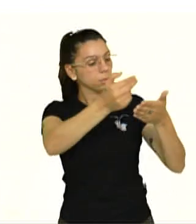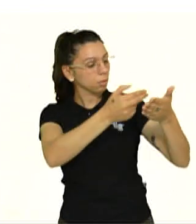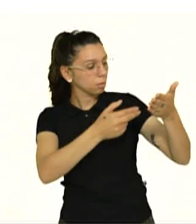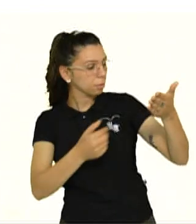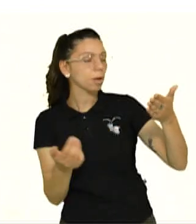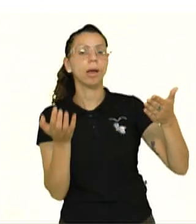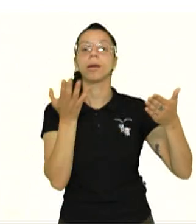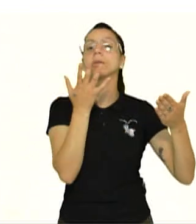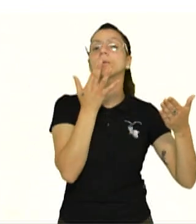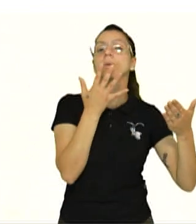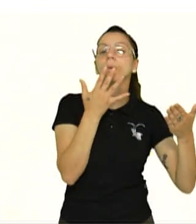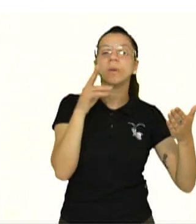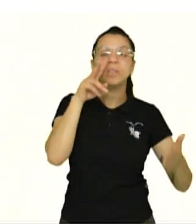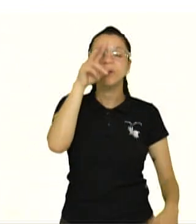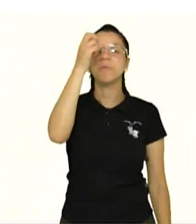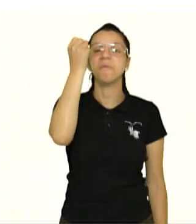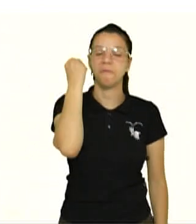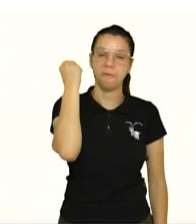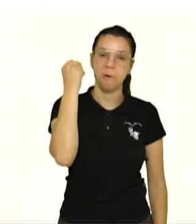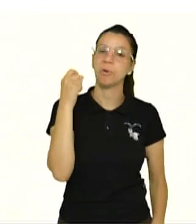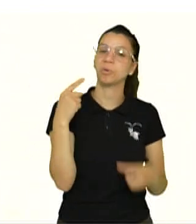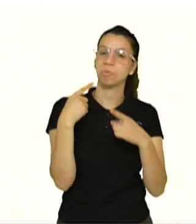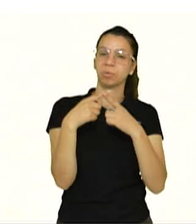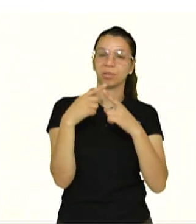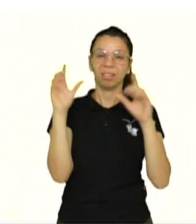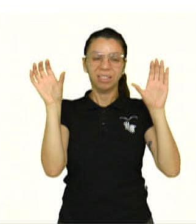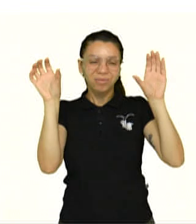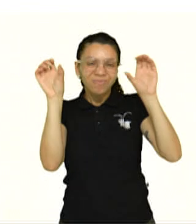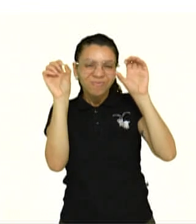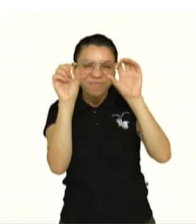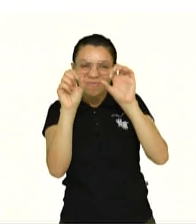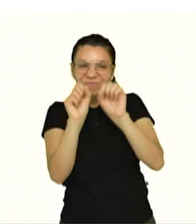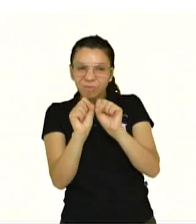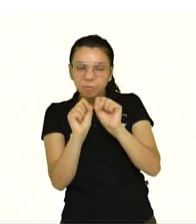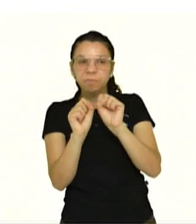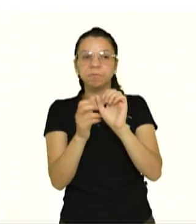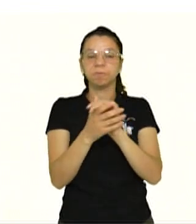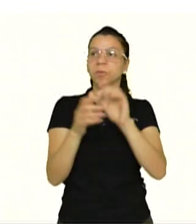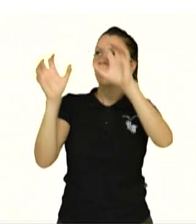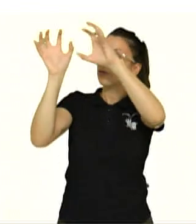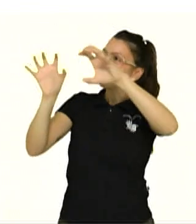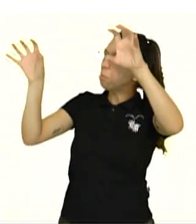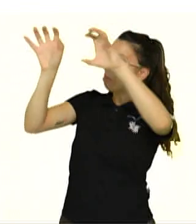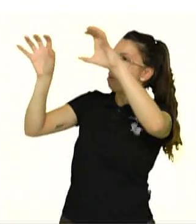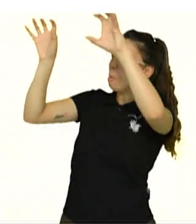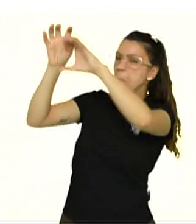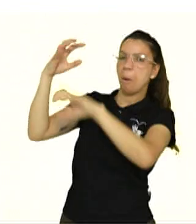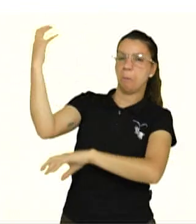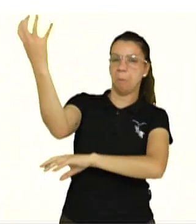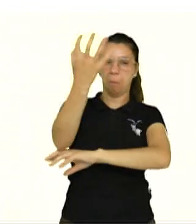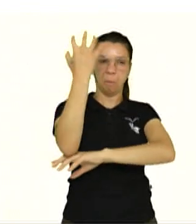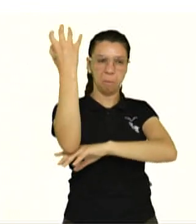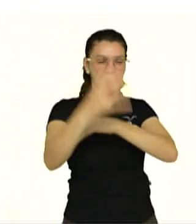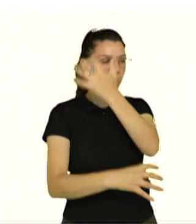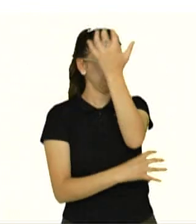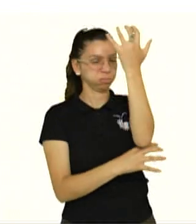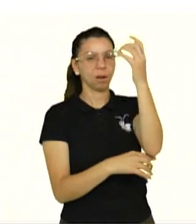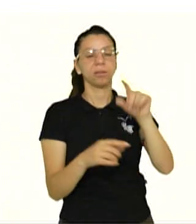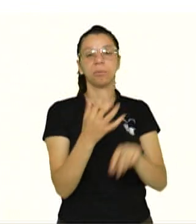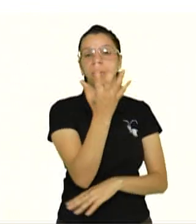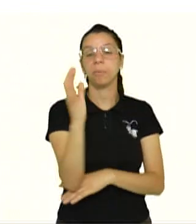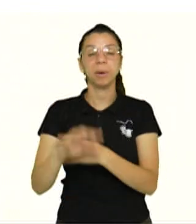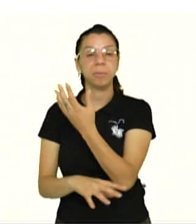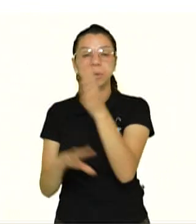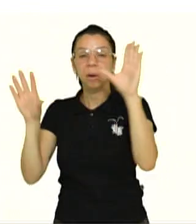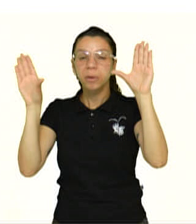né? Uma imagem até sombria, né? Retratar nuvens tempestuosas, uma paisagem escura,